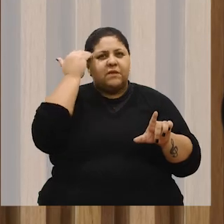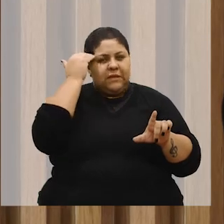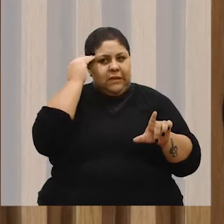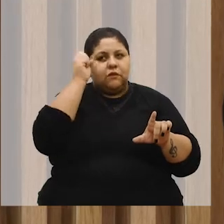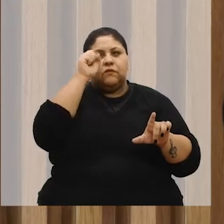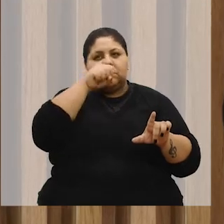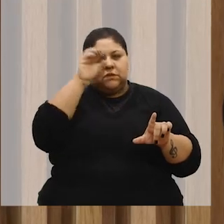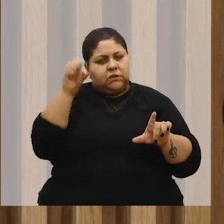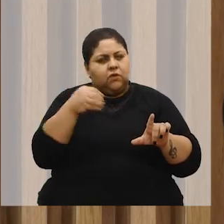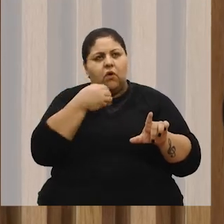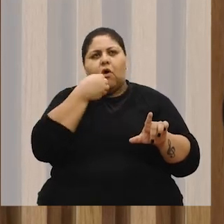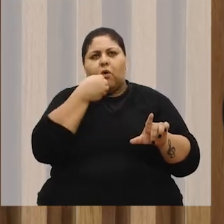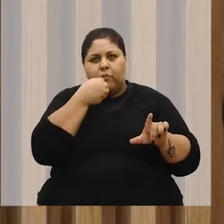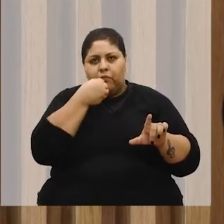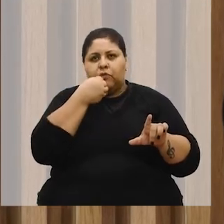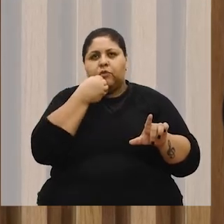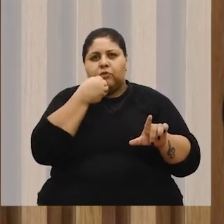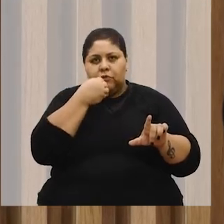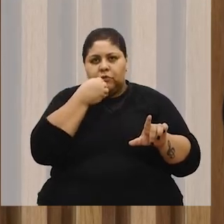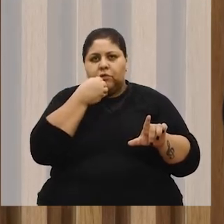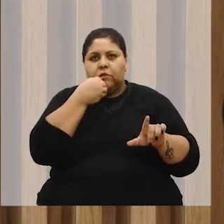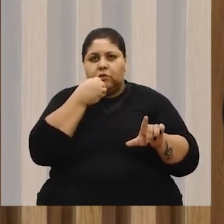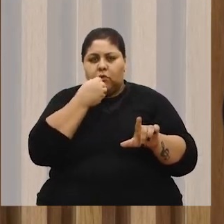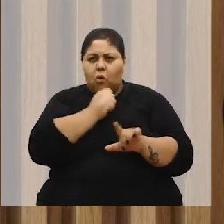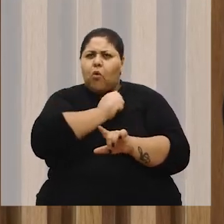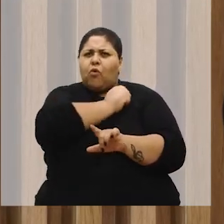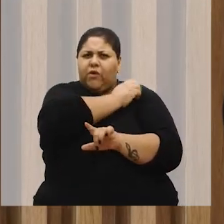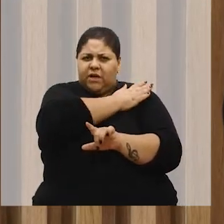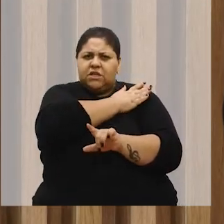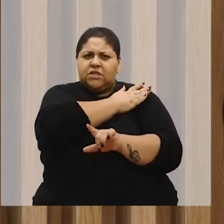sim, obviamente. Até pelo regime, eu acho, né? Acho que isso